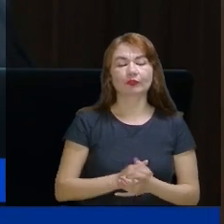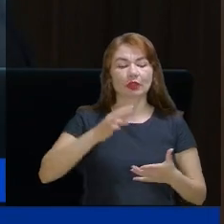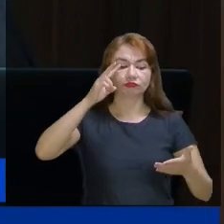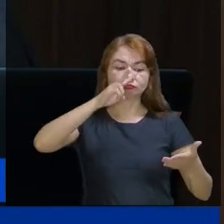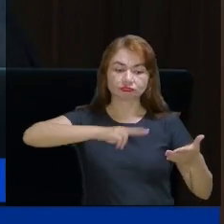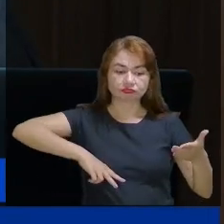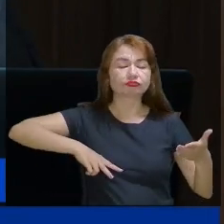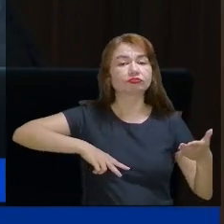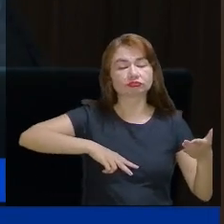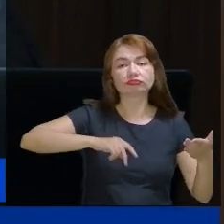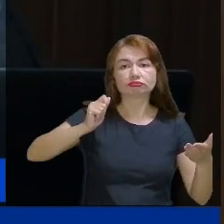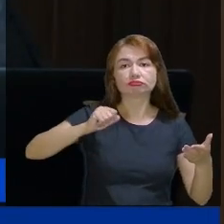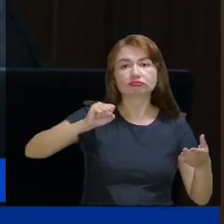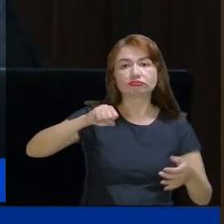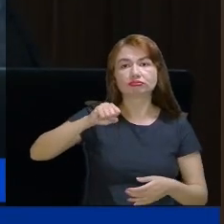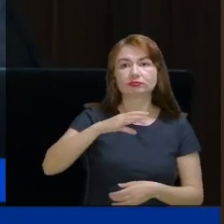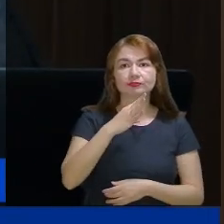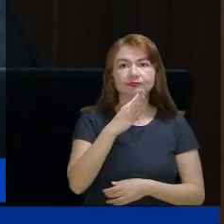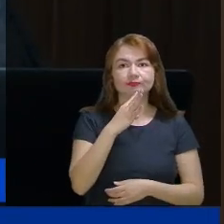conhecendo, né?